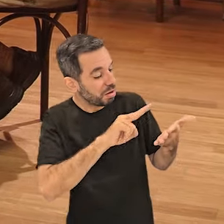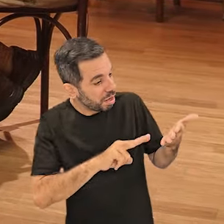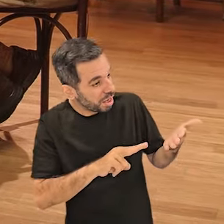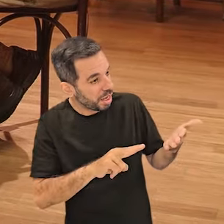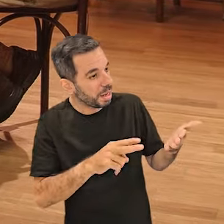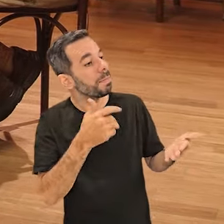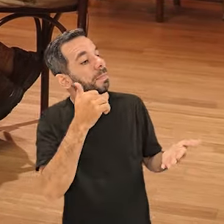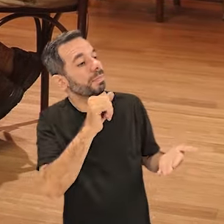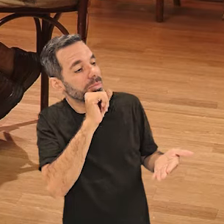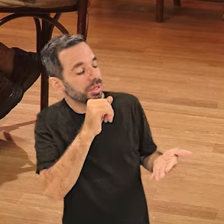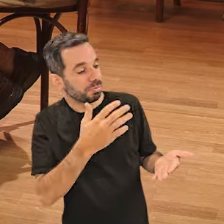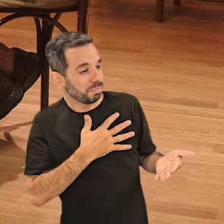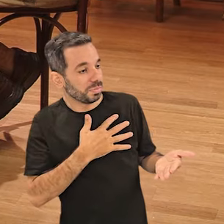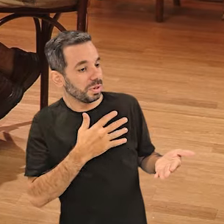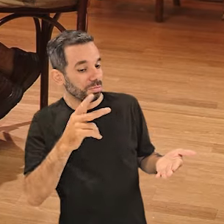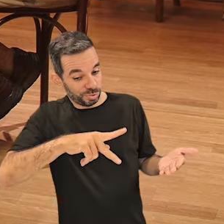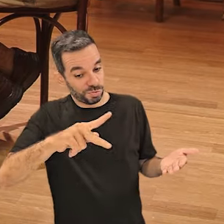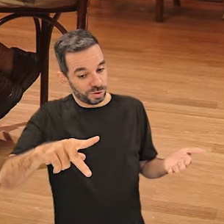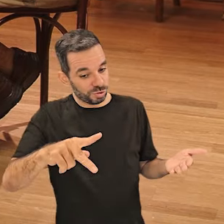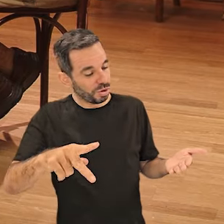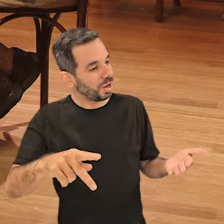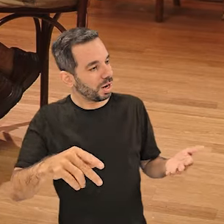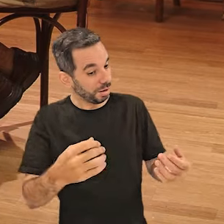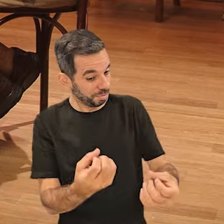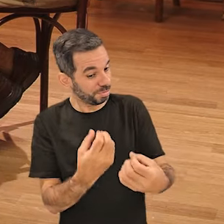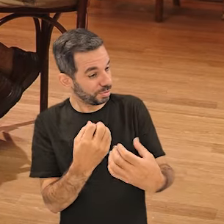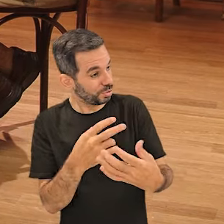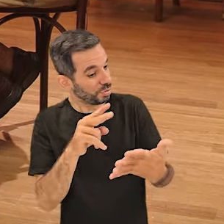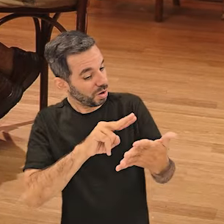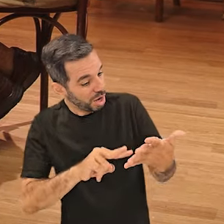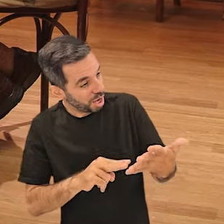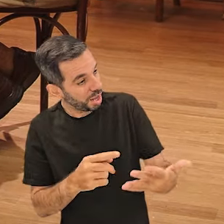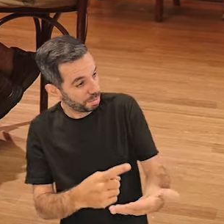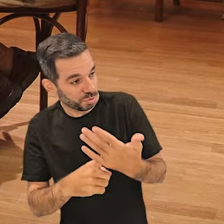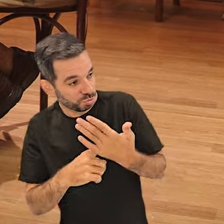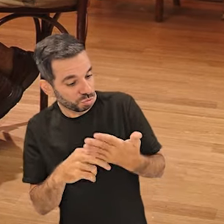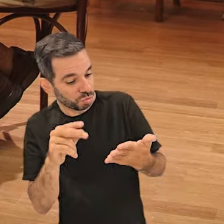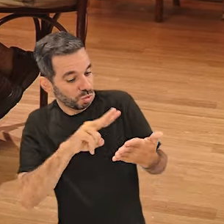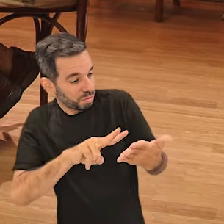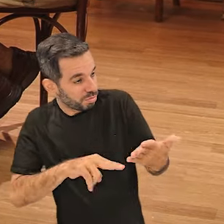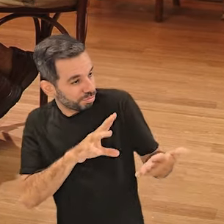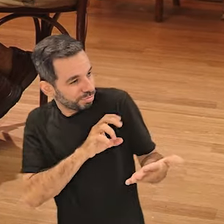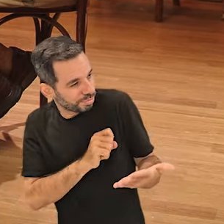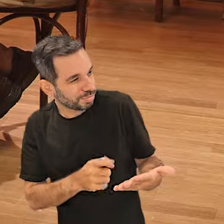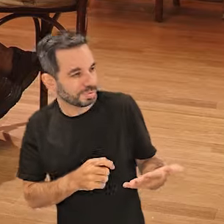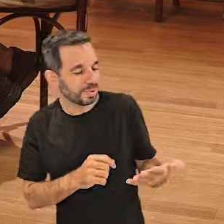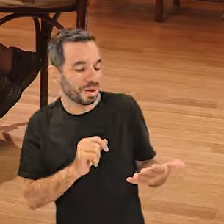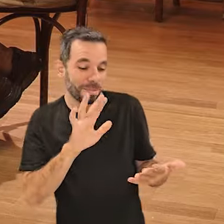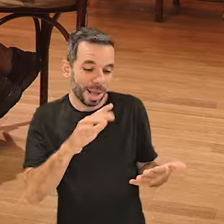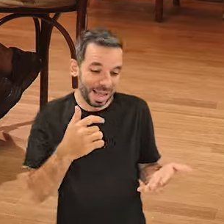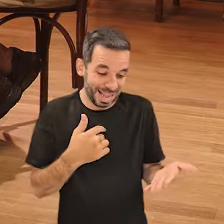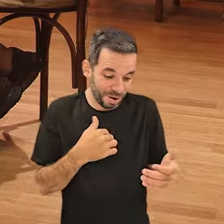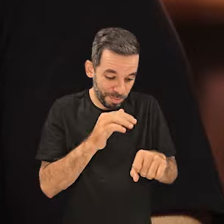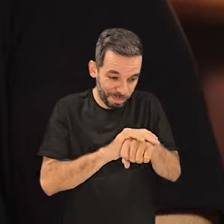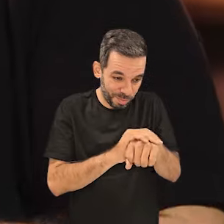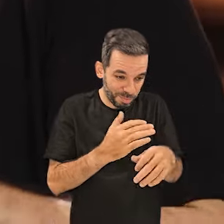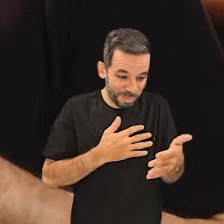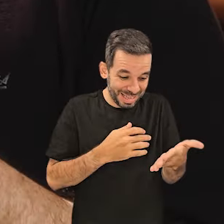mãe professora, né? Então, assim, é uma coisa muito normal. Agora, escrever e